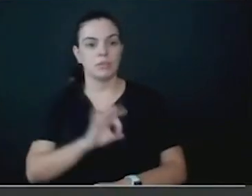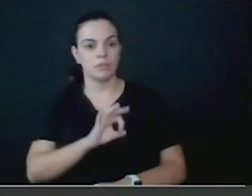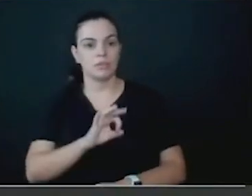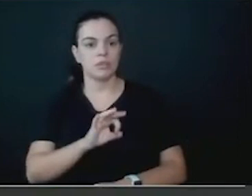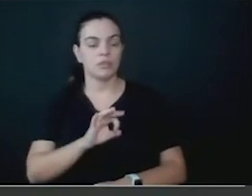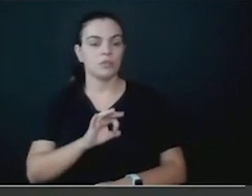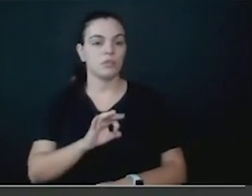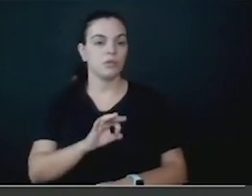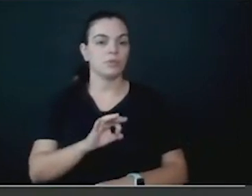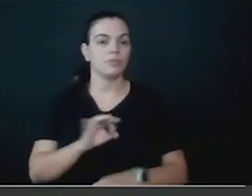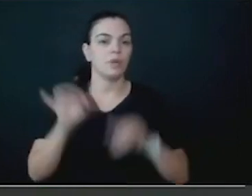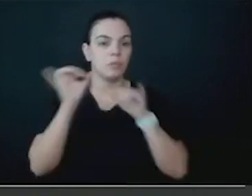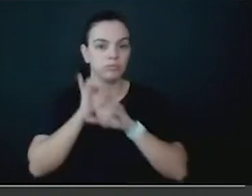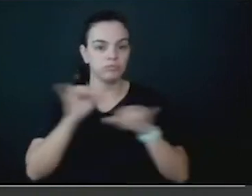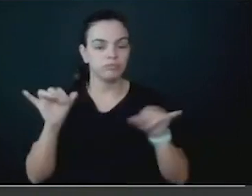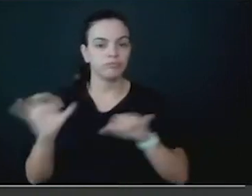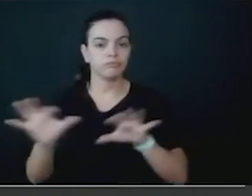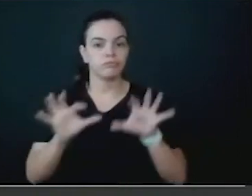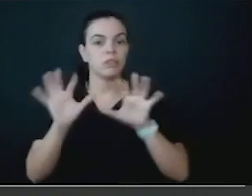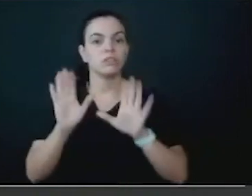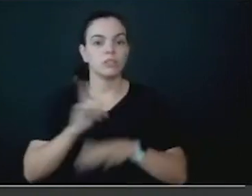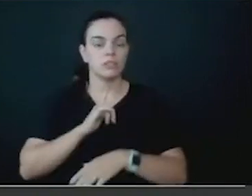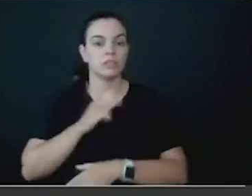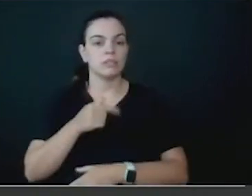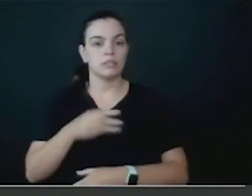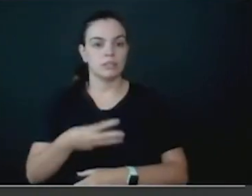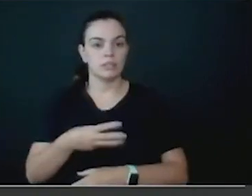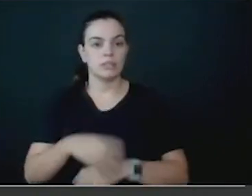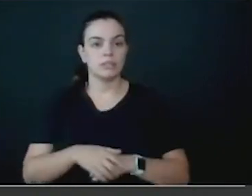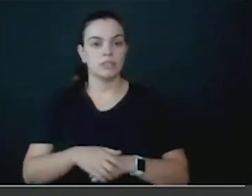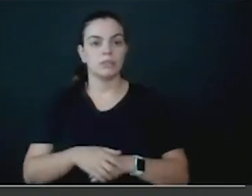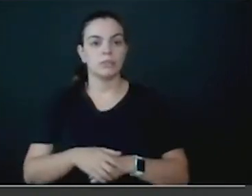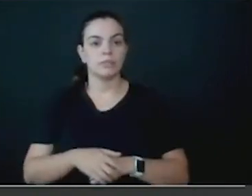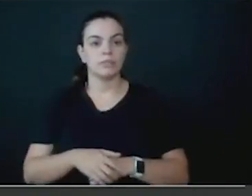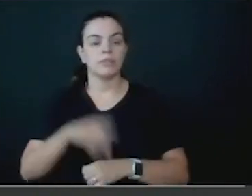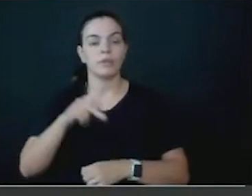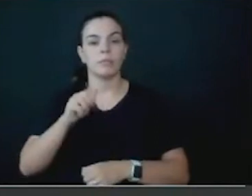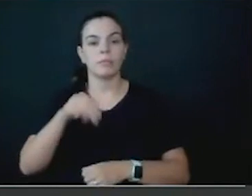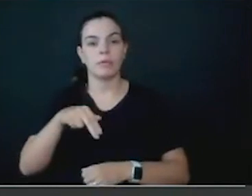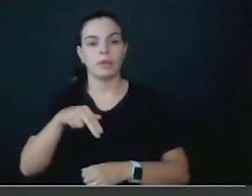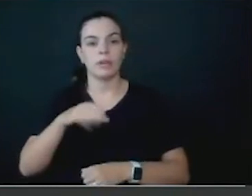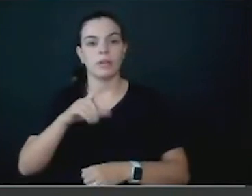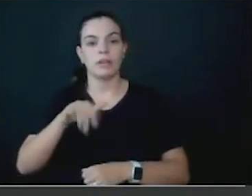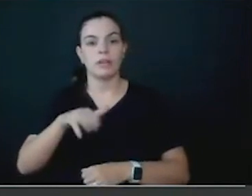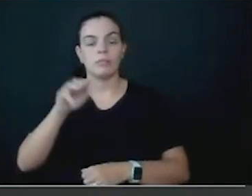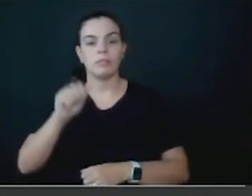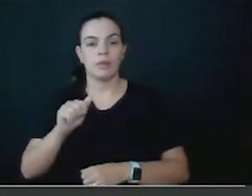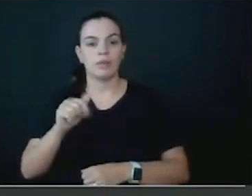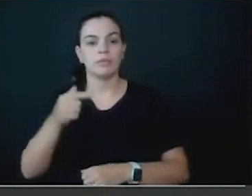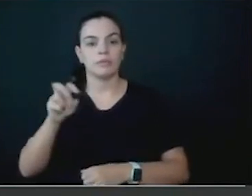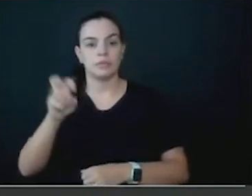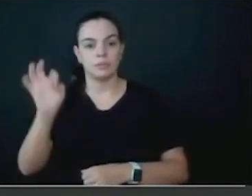com 73%. Estrutura de governança do Panclima, também 100% implantada, estamos com 75%.